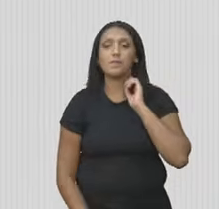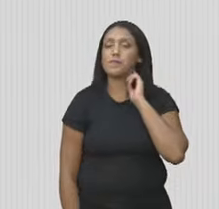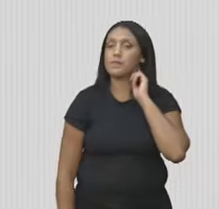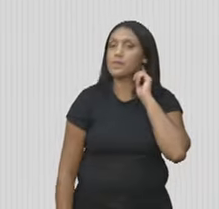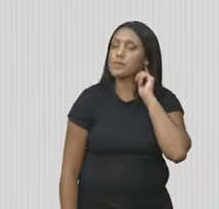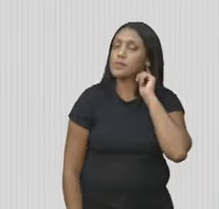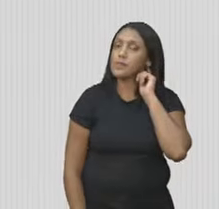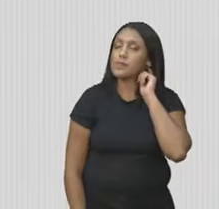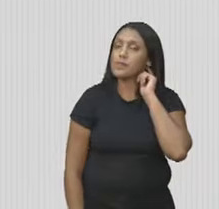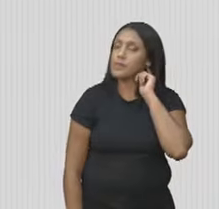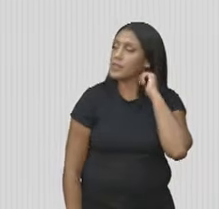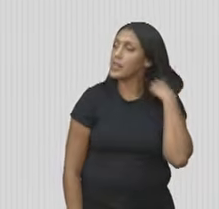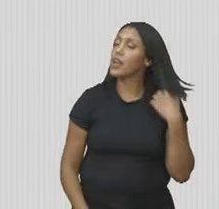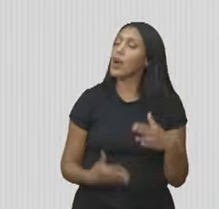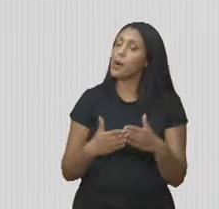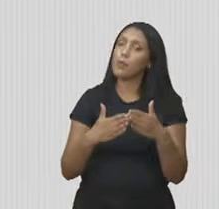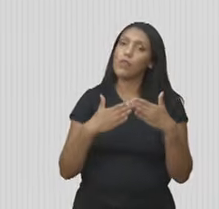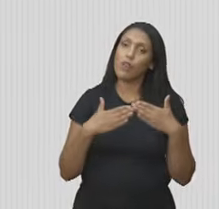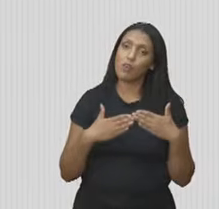gentileza, técnica?